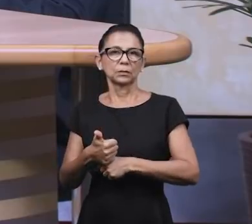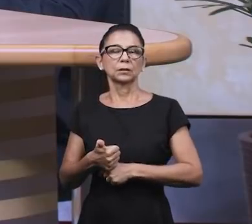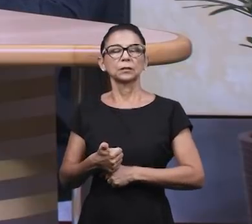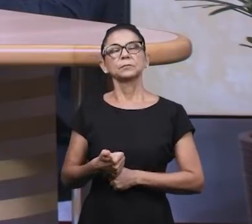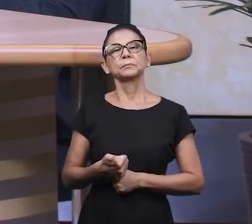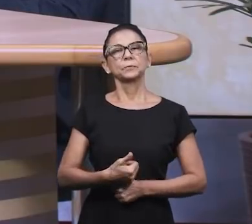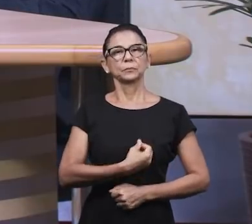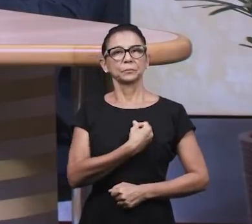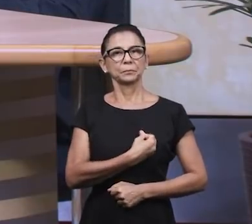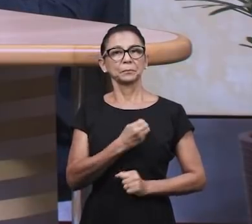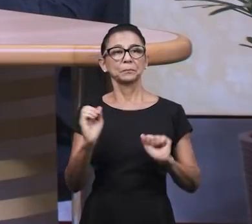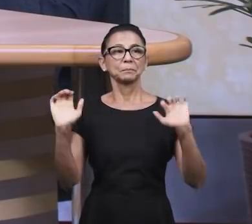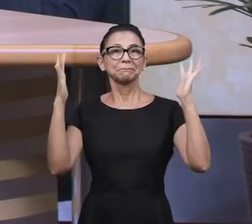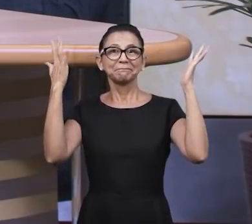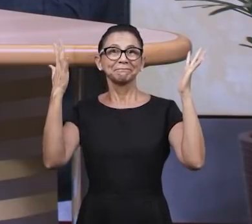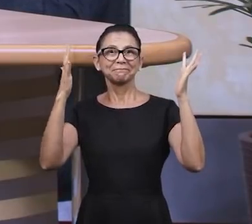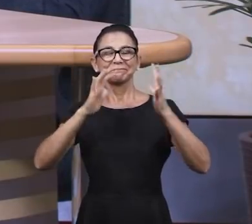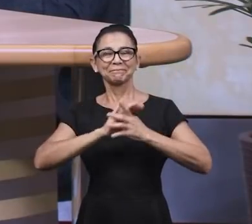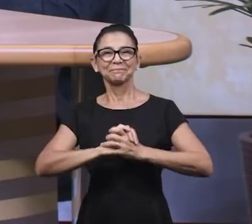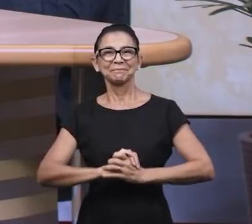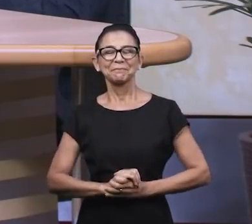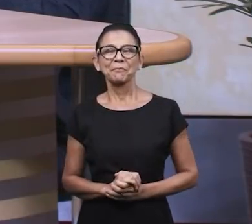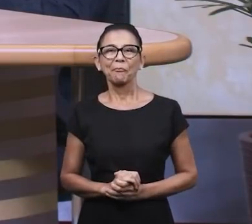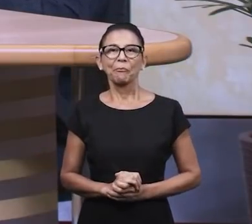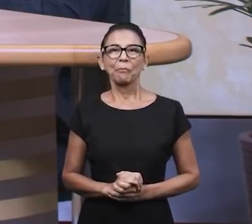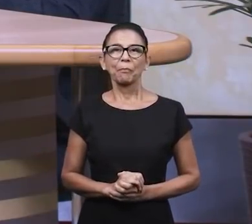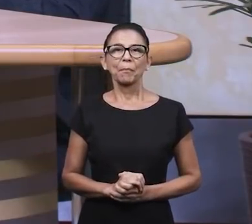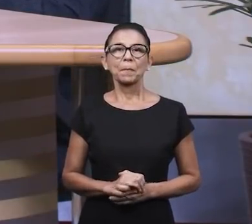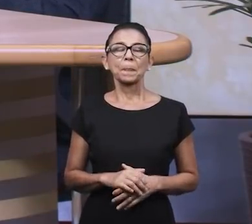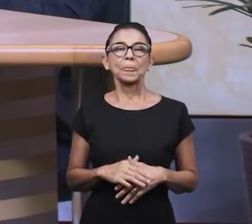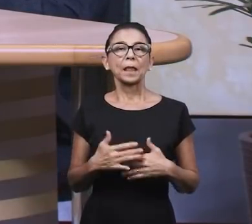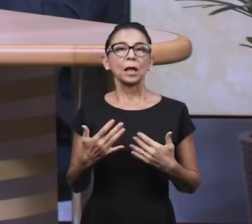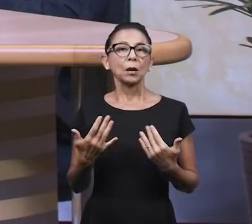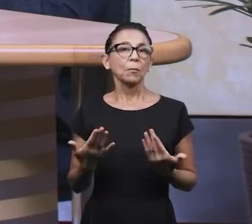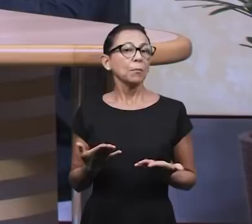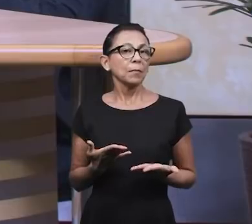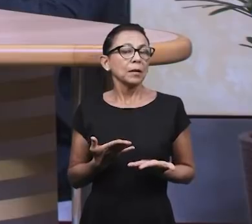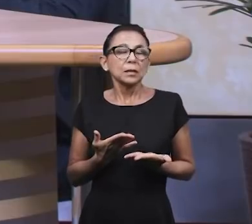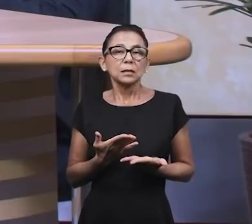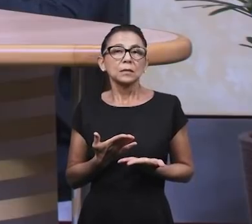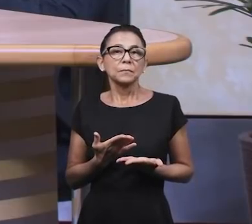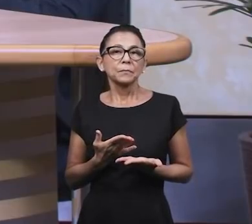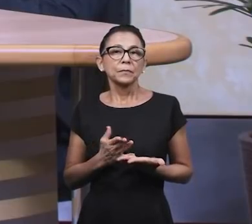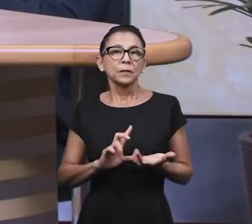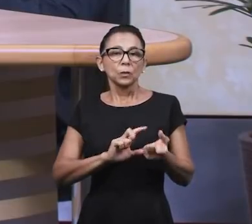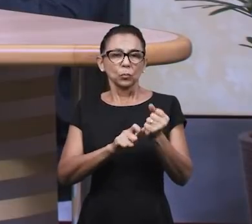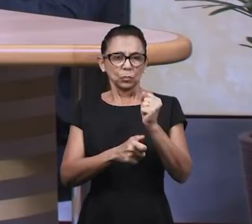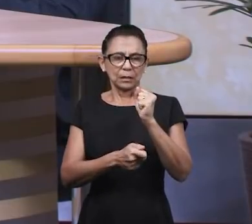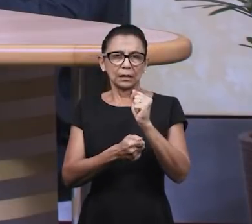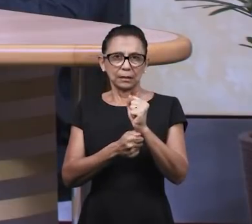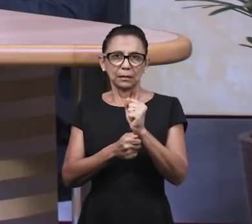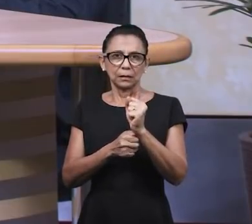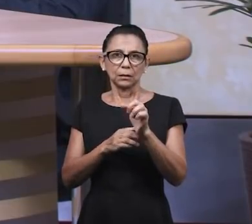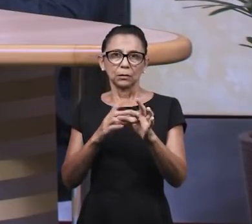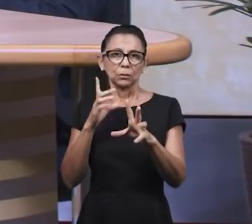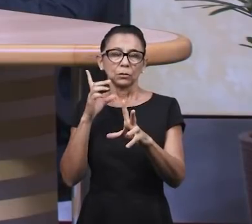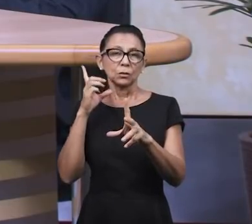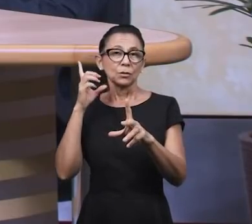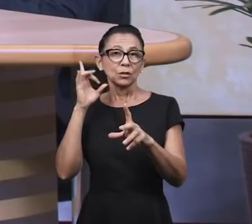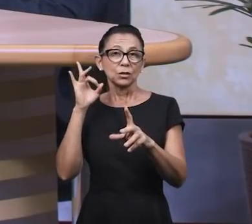dele. E o resultado é que eles só conseguiram decifrar esse enigma porque a mulher com